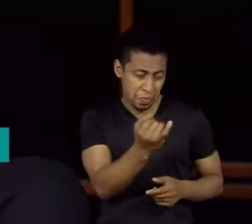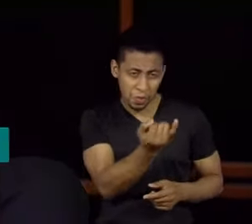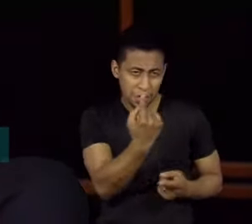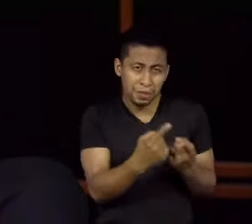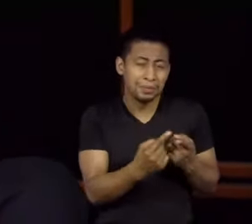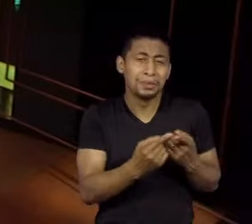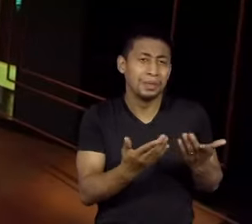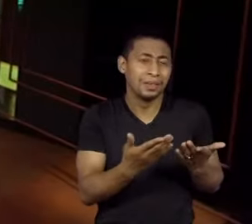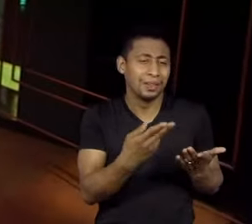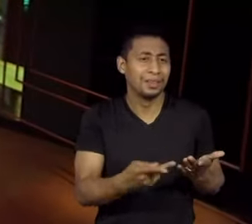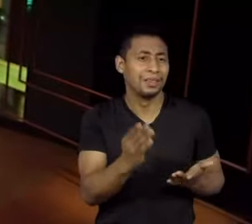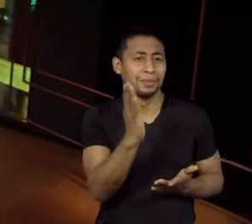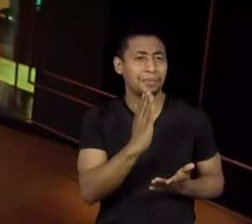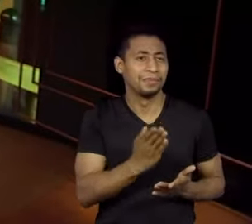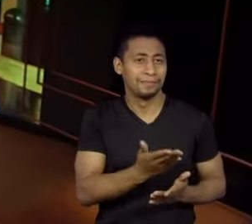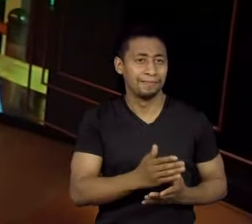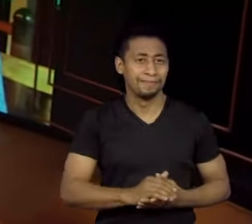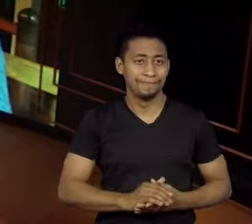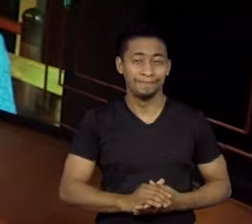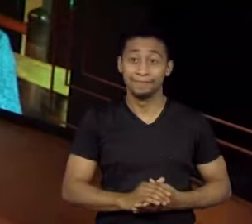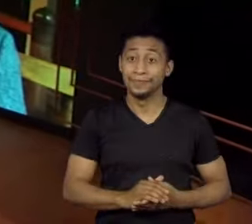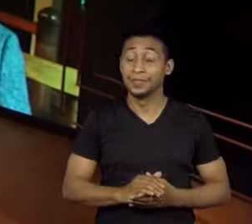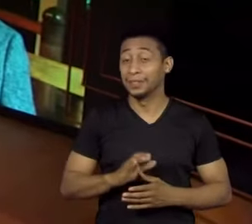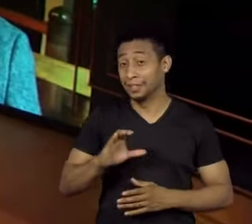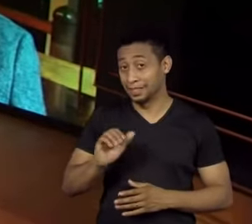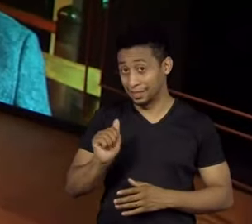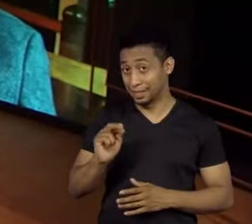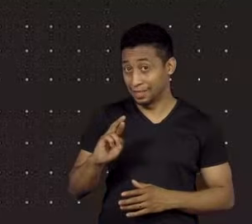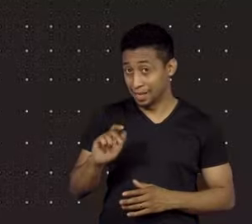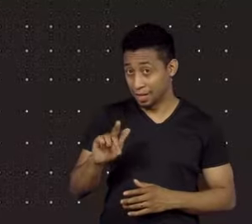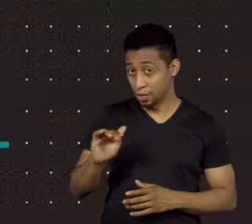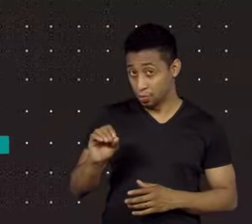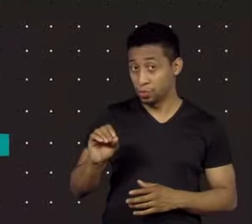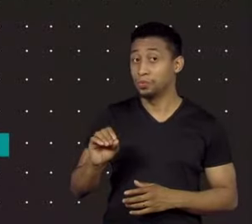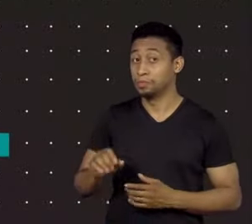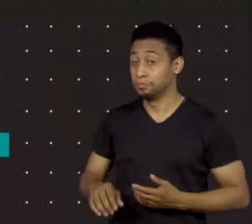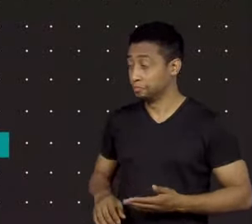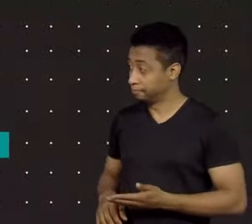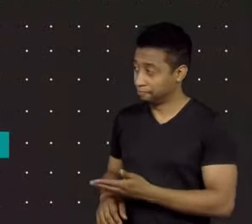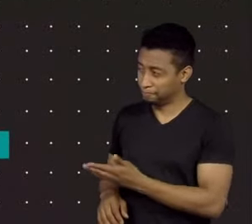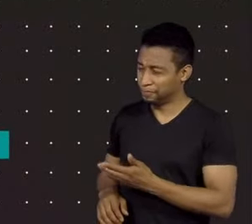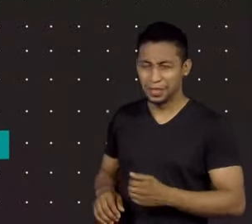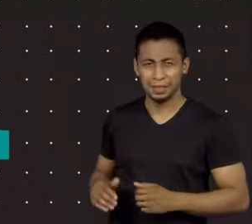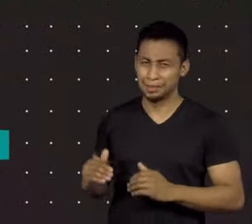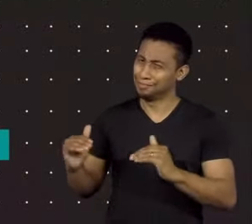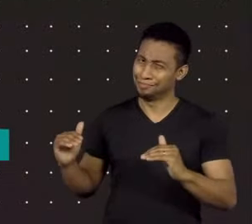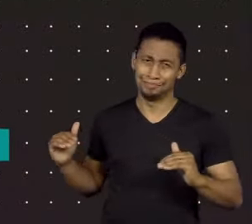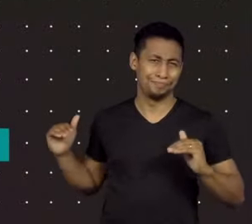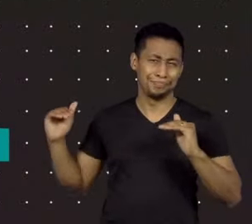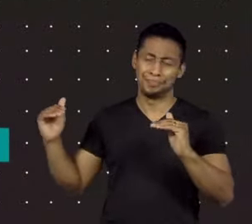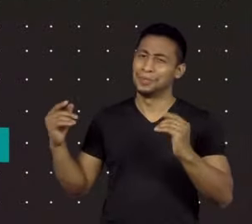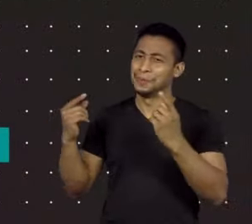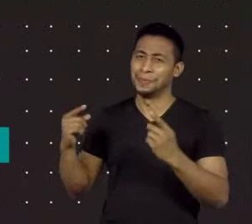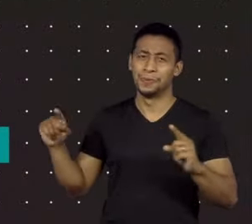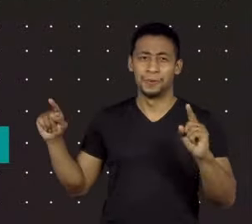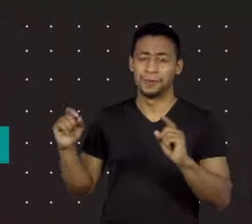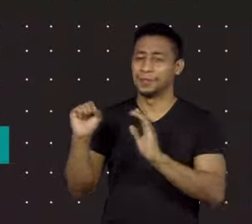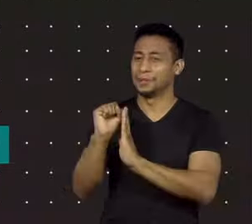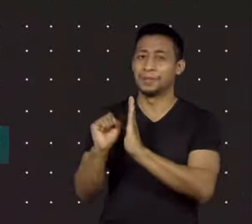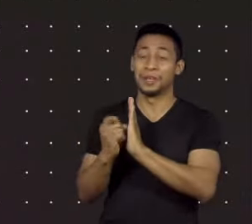brasileira? Bom, o Carlos Gomes primeiro foi o maior músico do século XIX das Américas, não do Brasil, né?